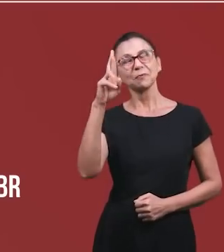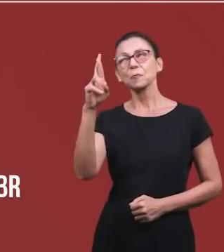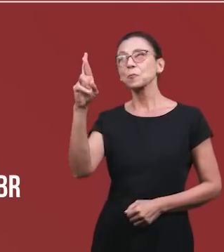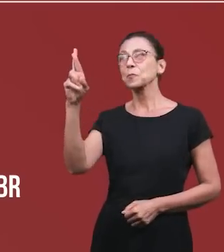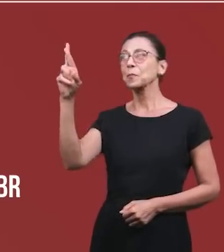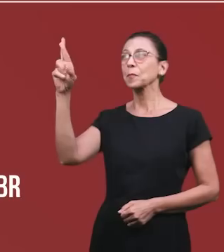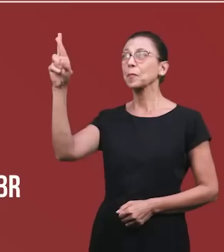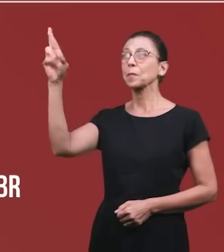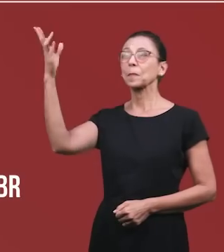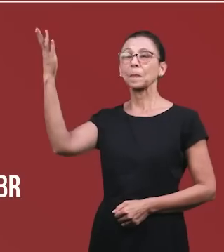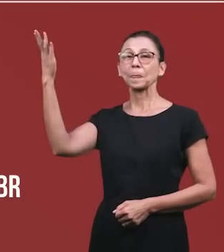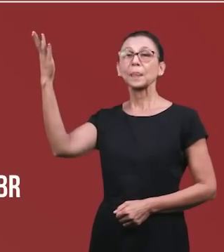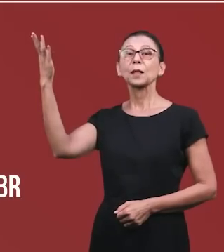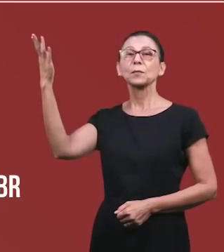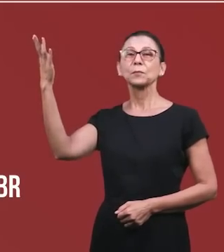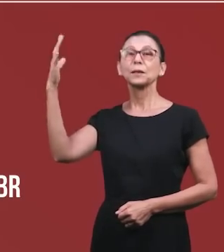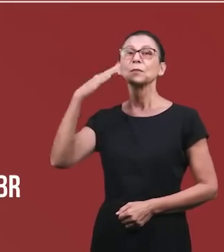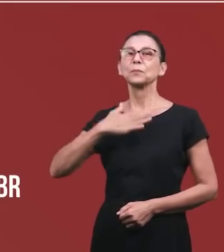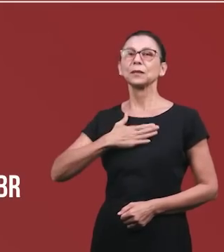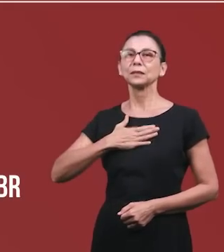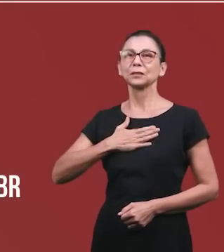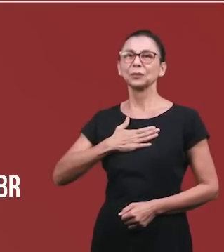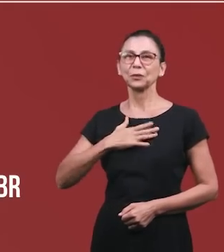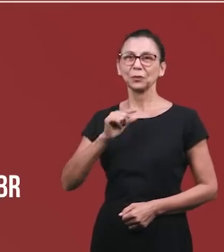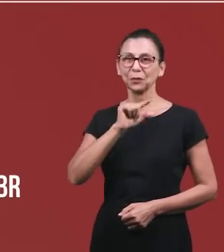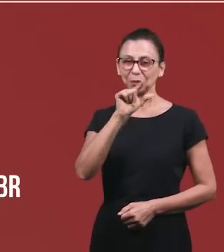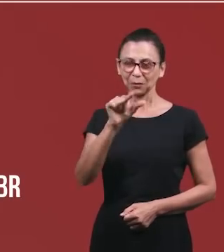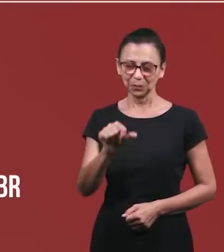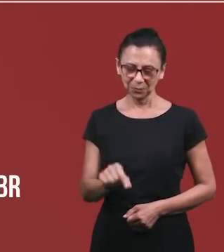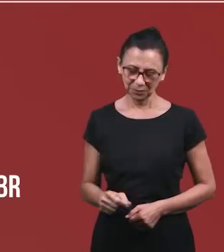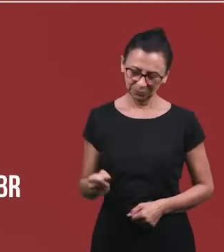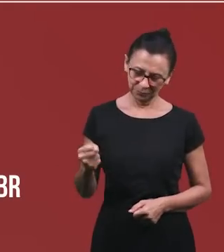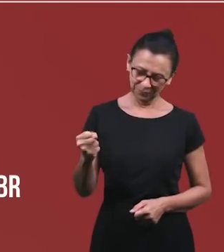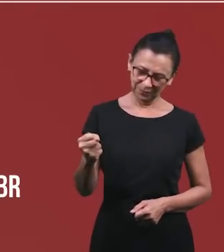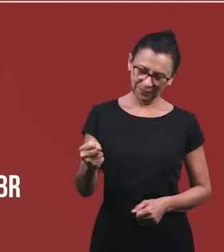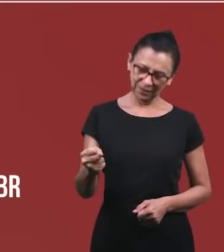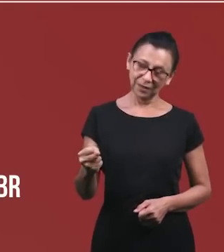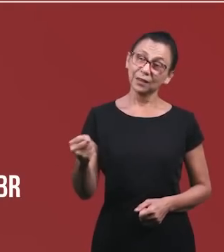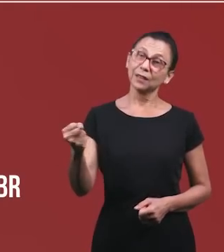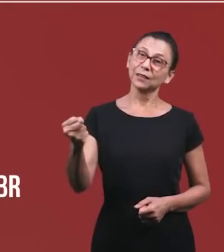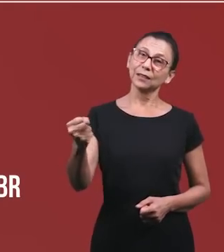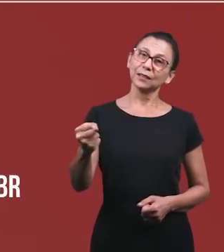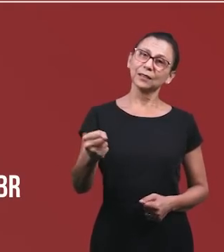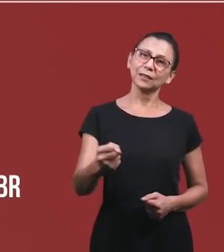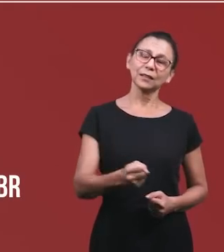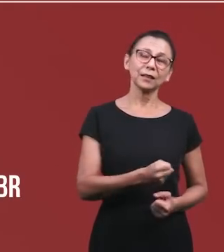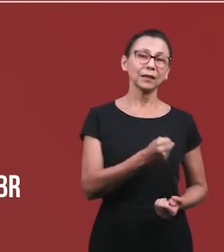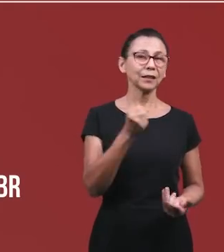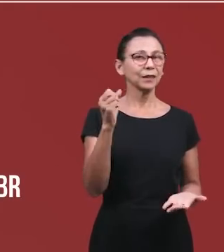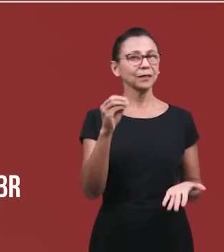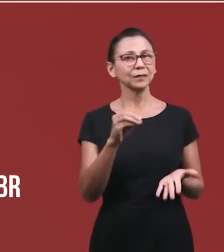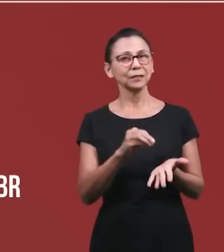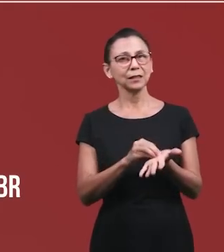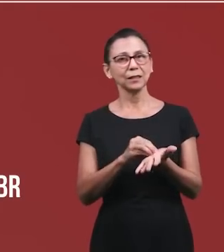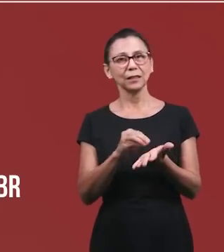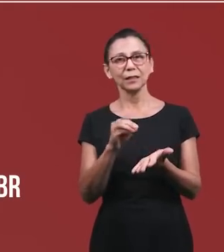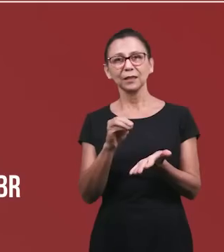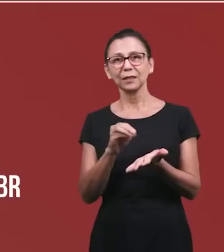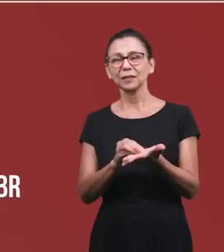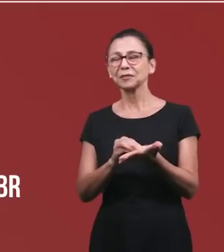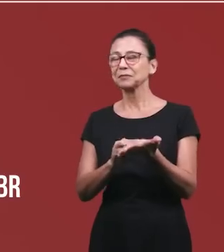O Senhor é o meu pastor e